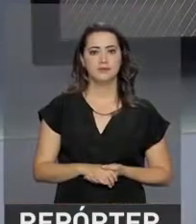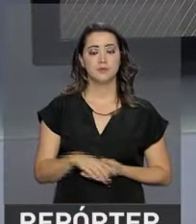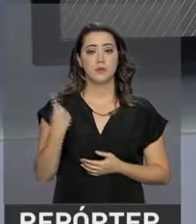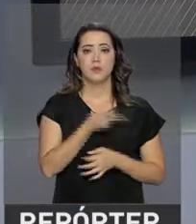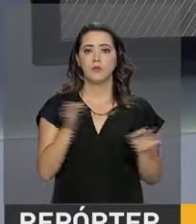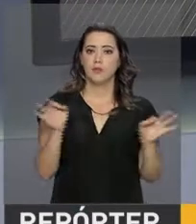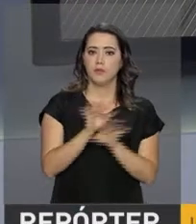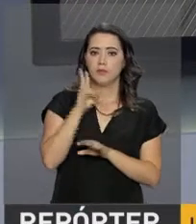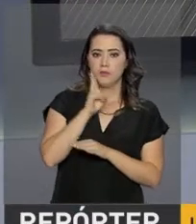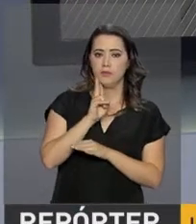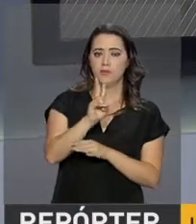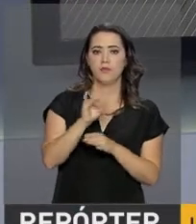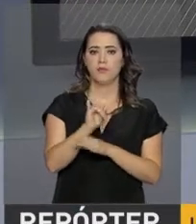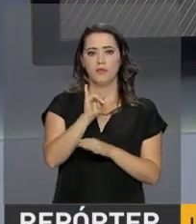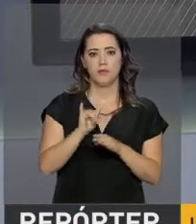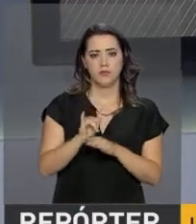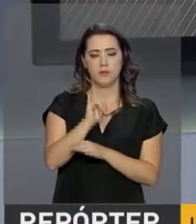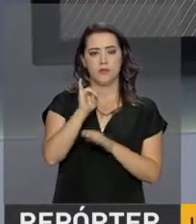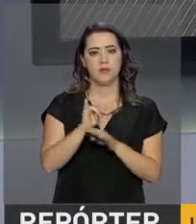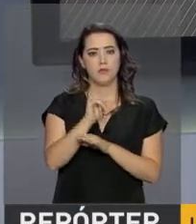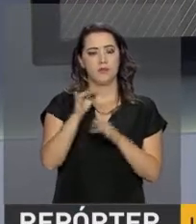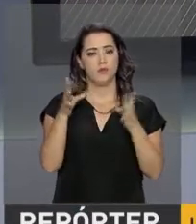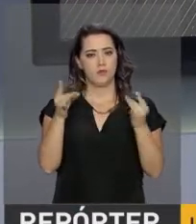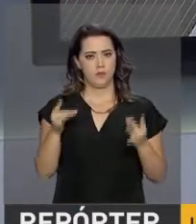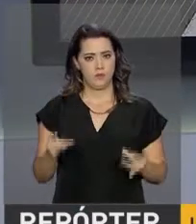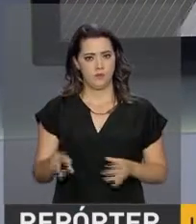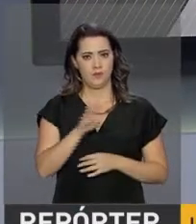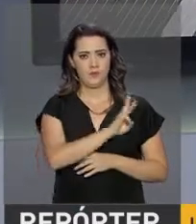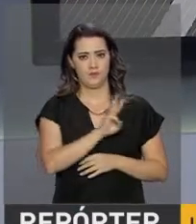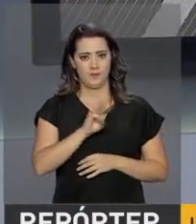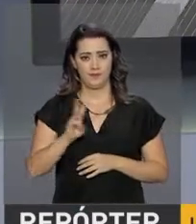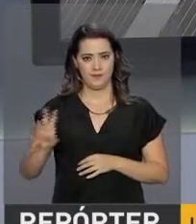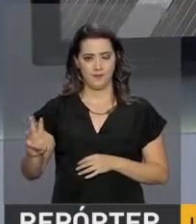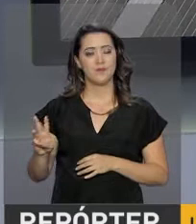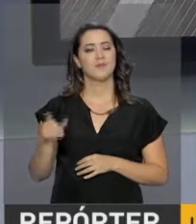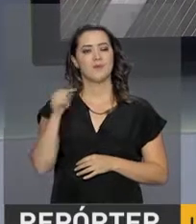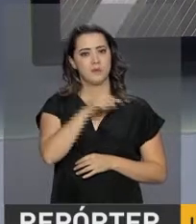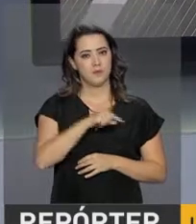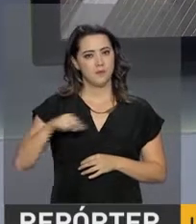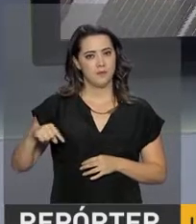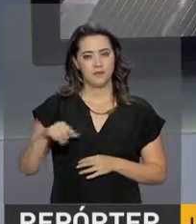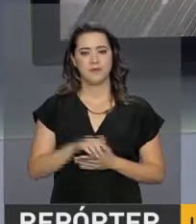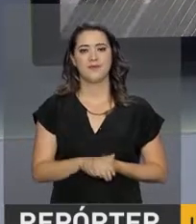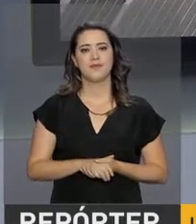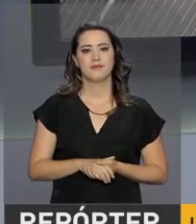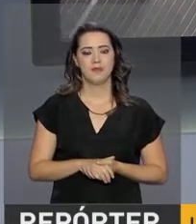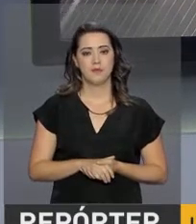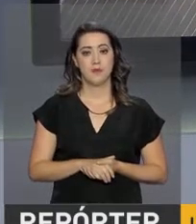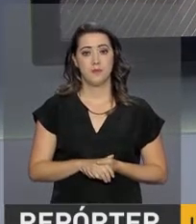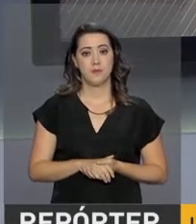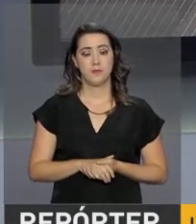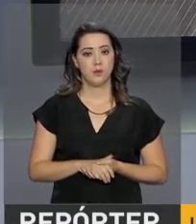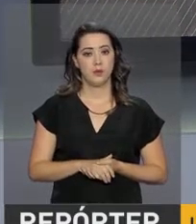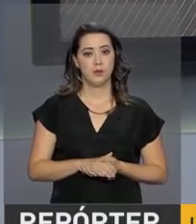Nós ficamos por aqui. Para rever as reportagens é só acessar nosso canal no YouTube. E toda a nossa programação também está na página da NBR